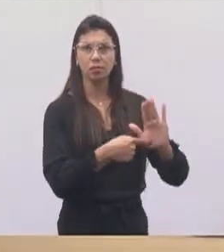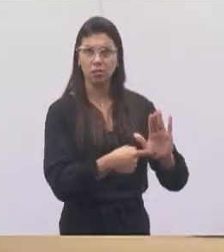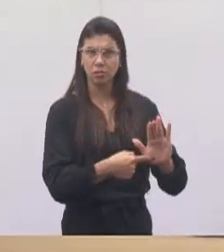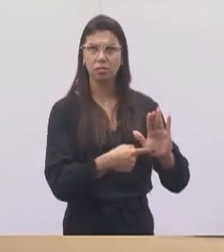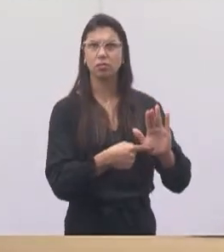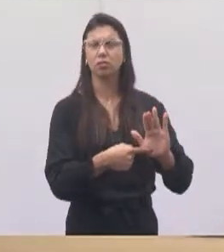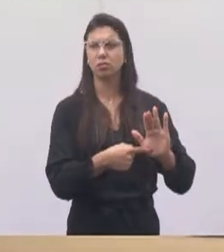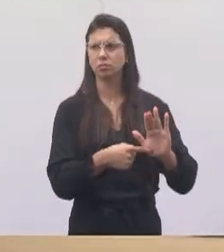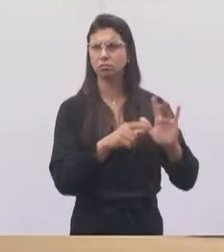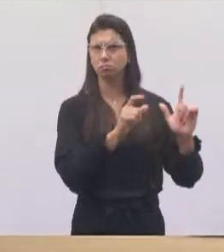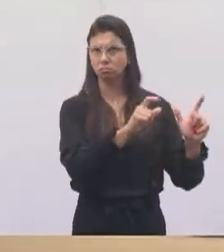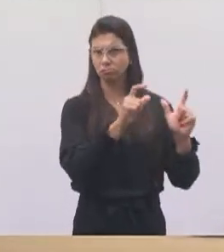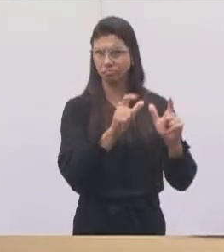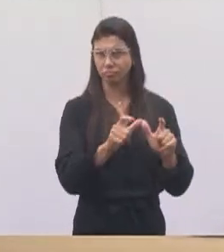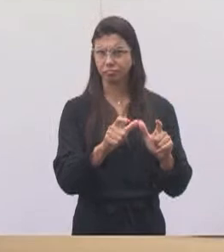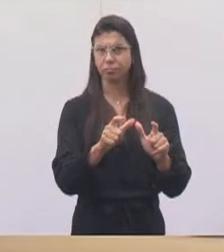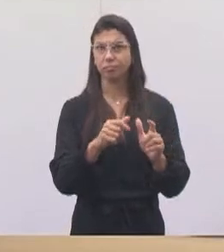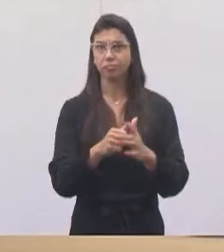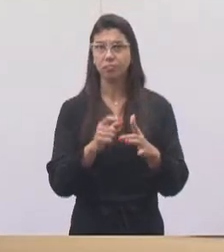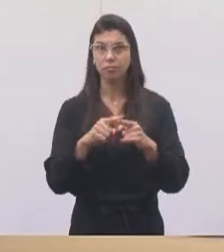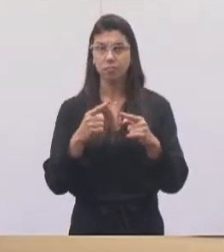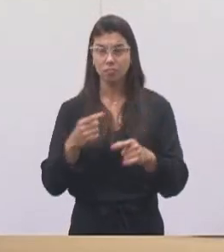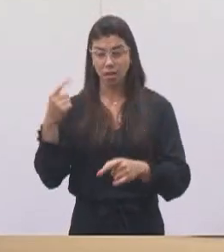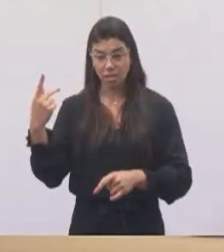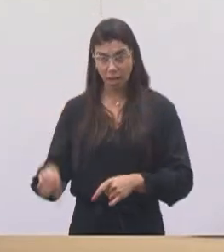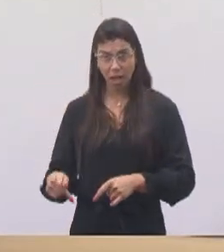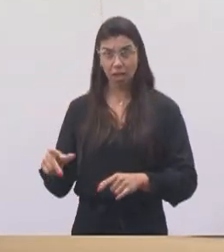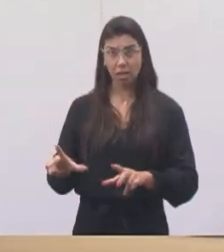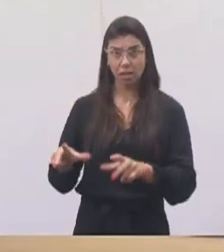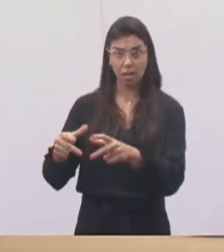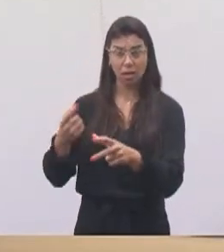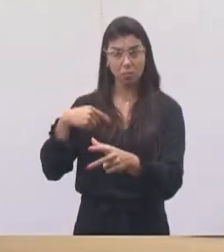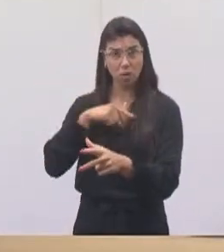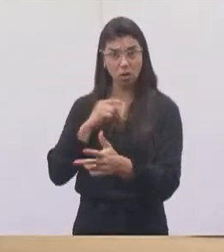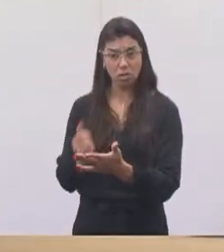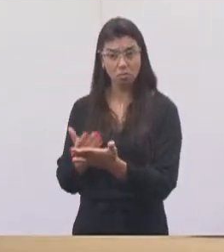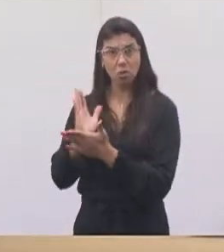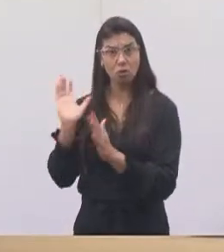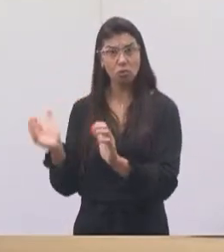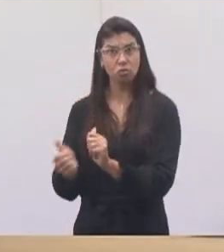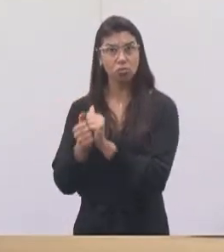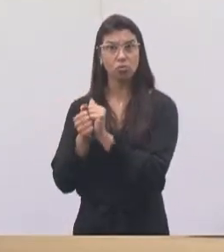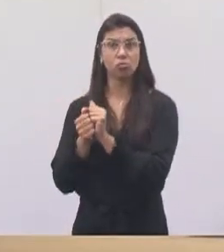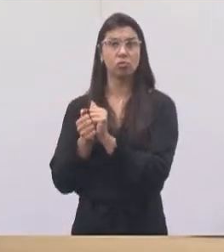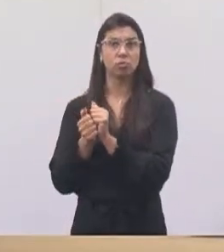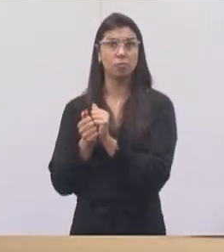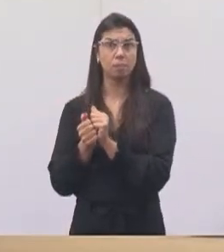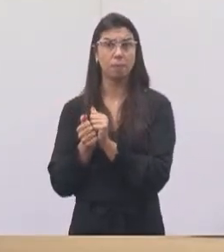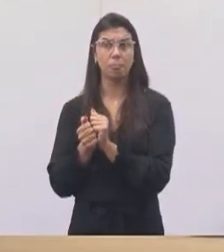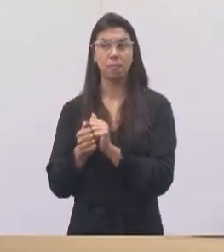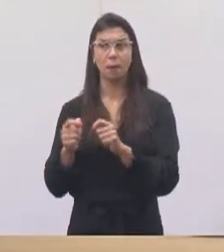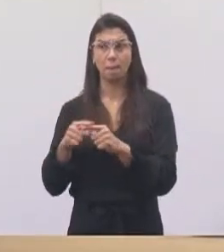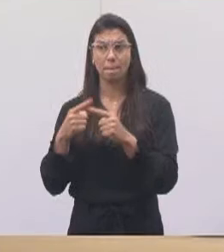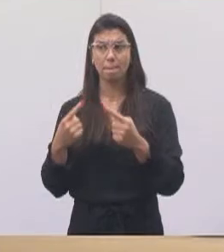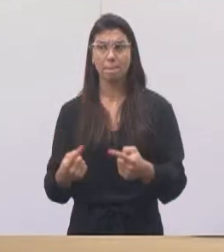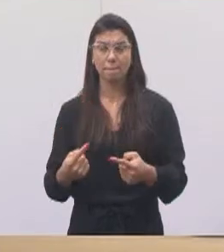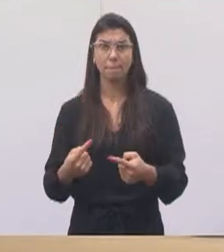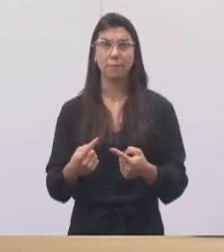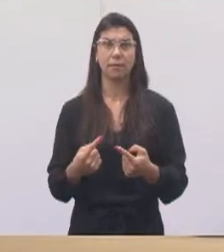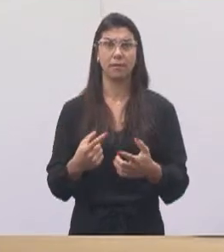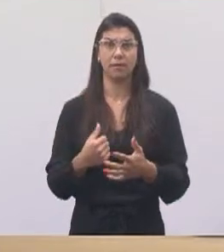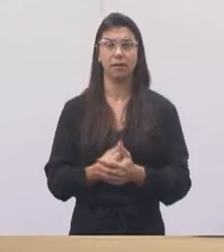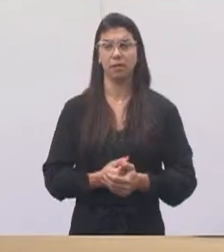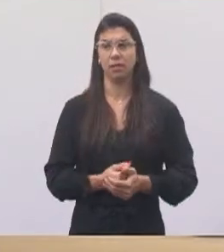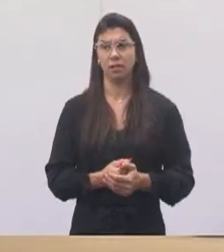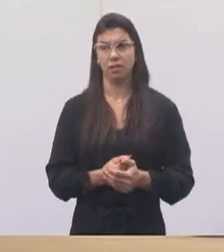são projetos que partiram dessa casa aqui, não é? E eu achei que Vossa Excelência, e não estou aqui tirando o